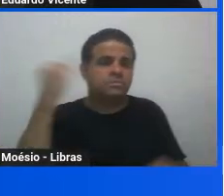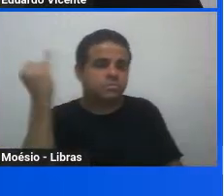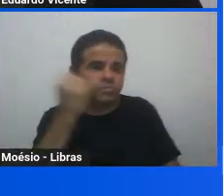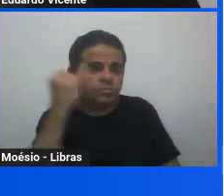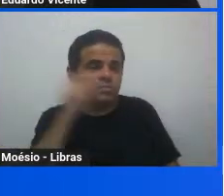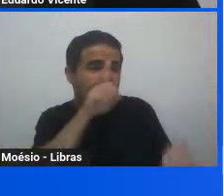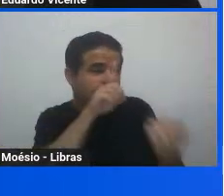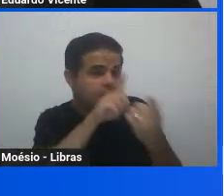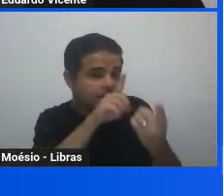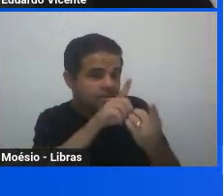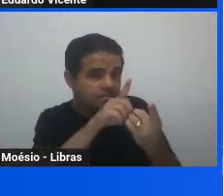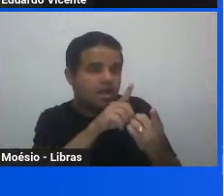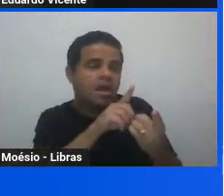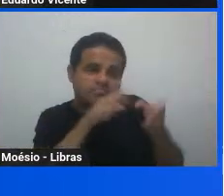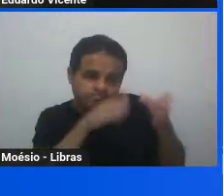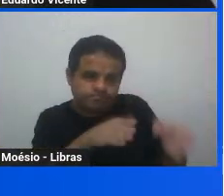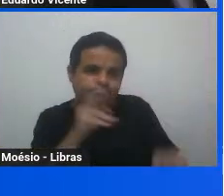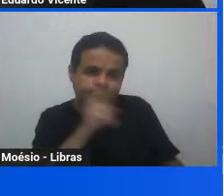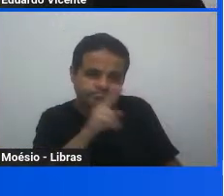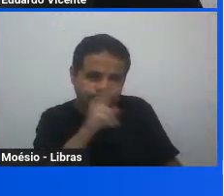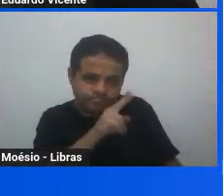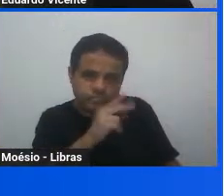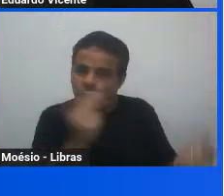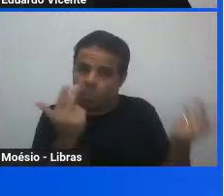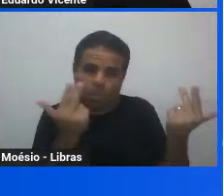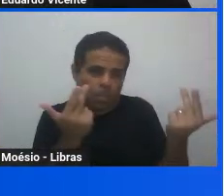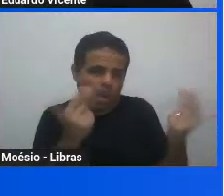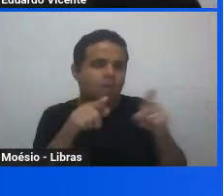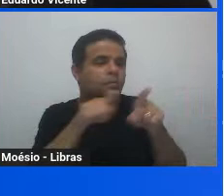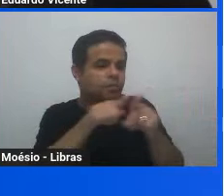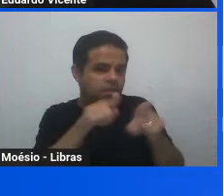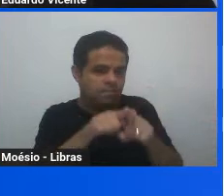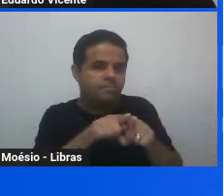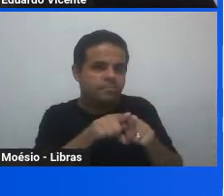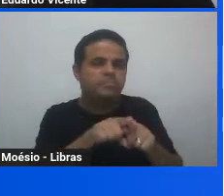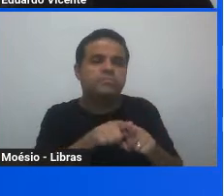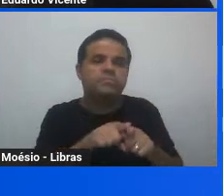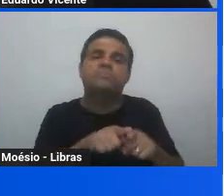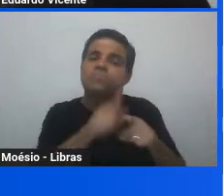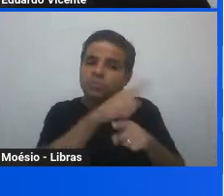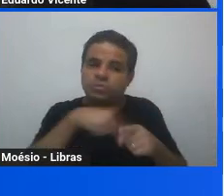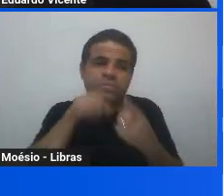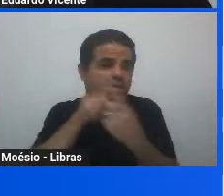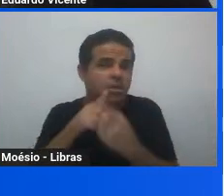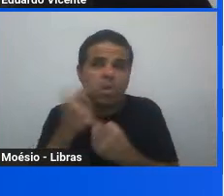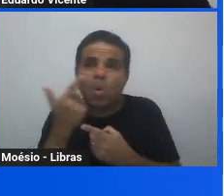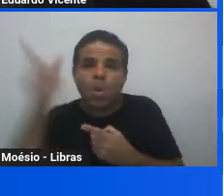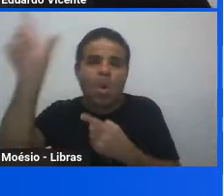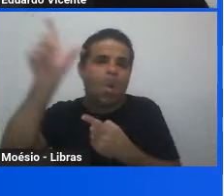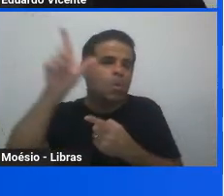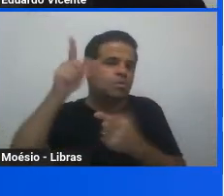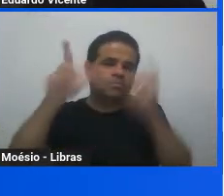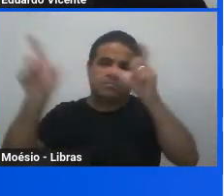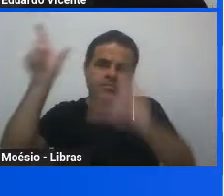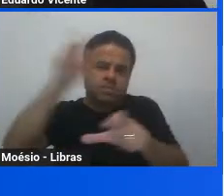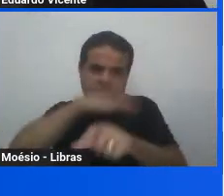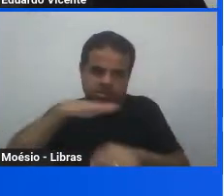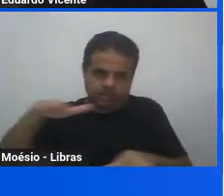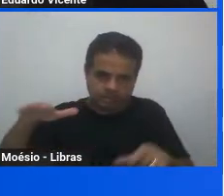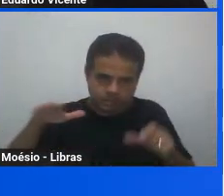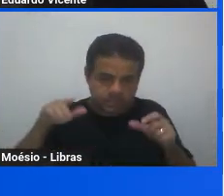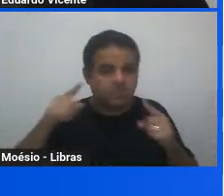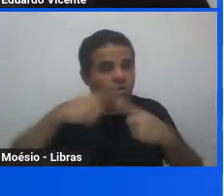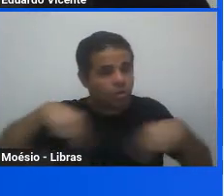atender uma situação de emergência da mesma maneira, né, que nós atenderíamos qualquer outra criança. O que